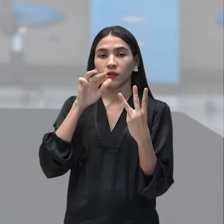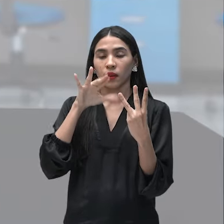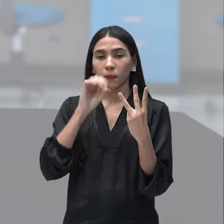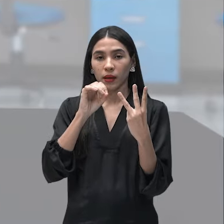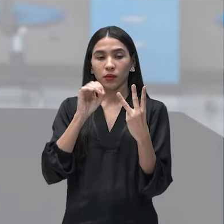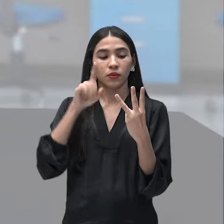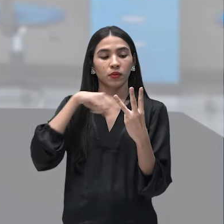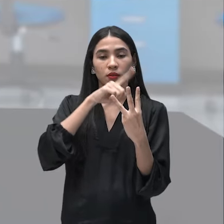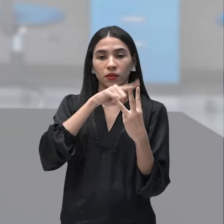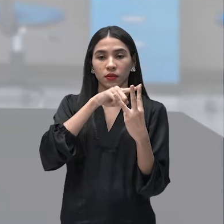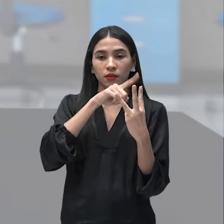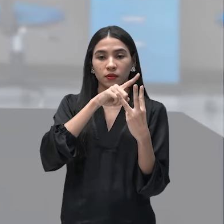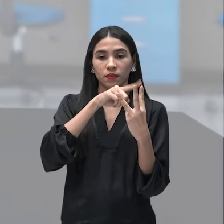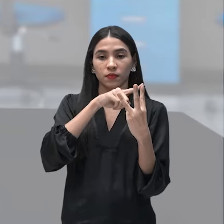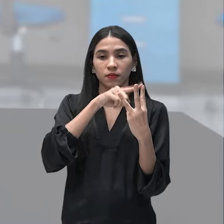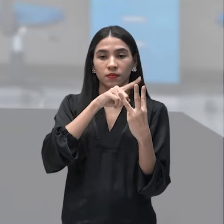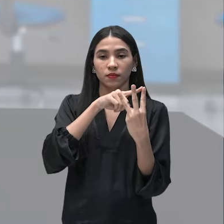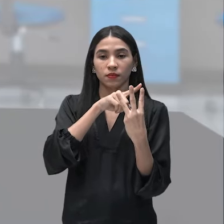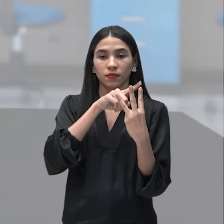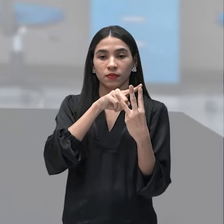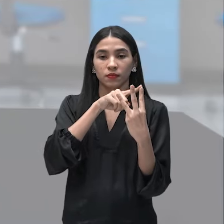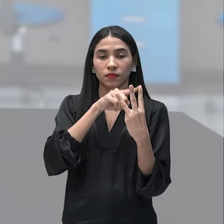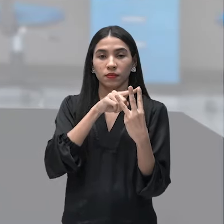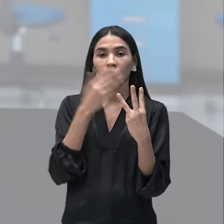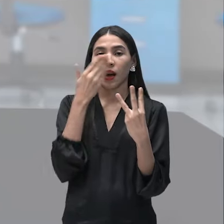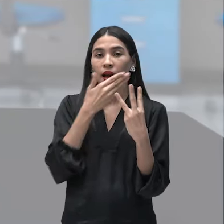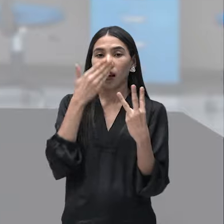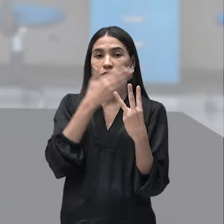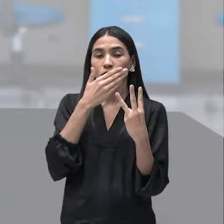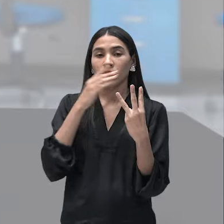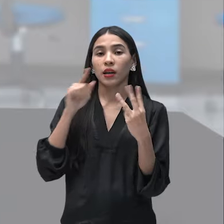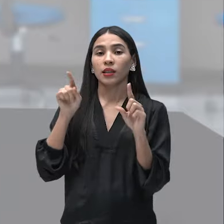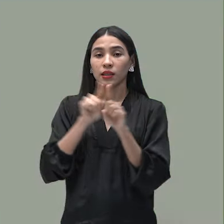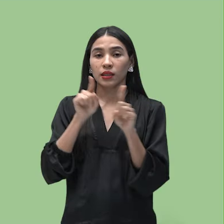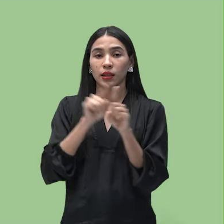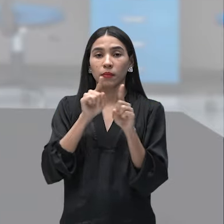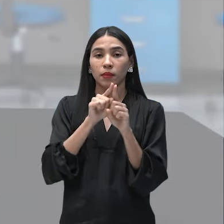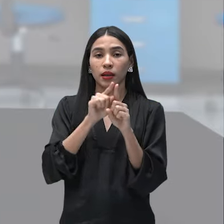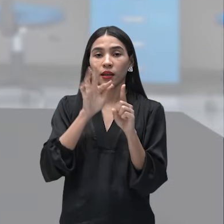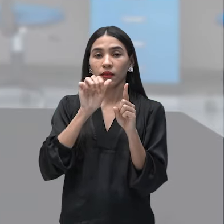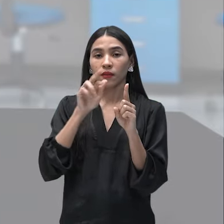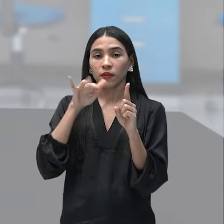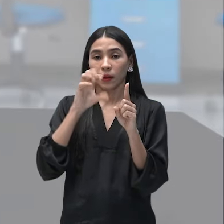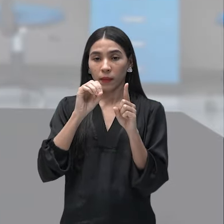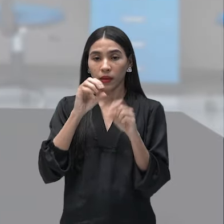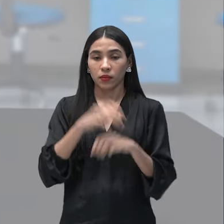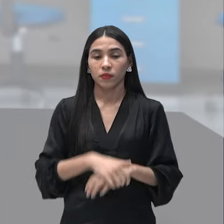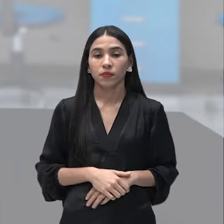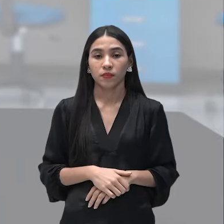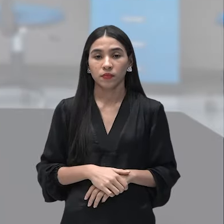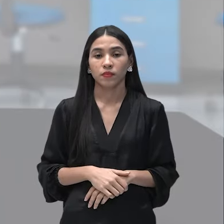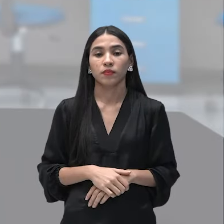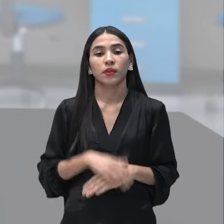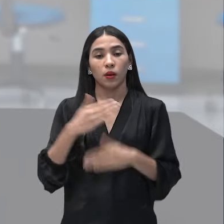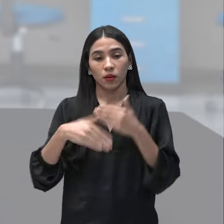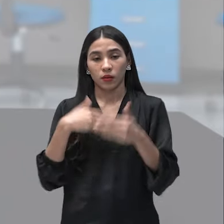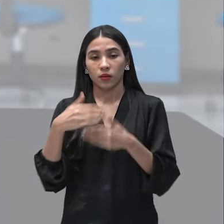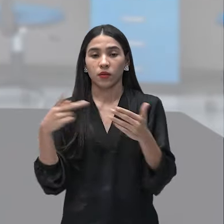E nesse terceiro tubo de ensaio, vamos colocar açúcar e fermento biológico. E aí, para que esse processo